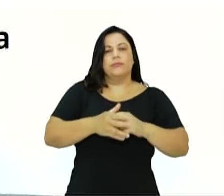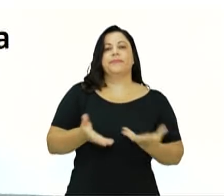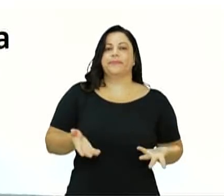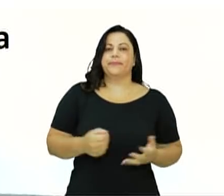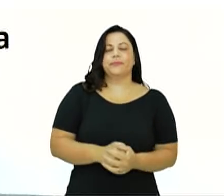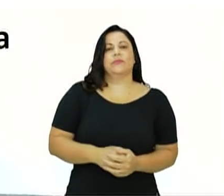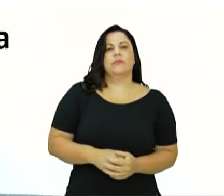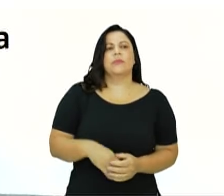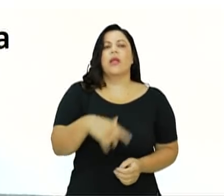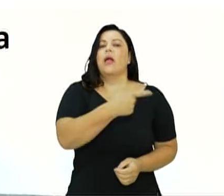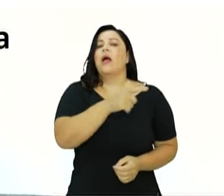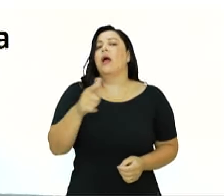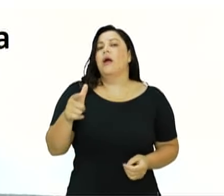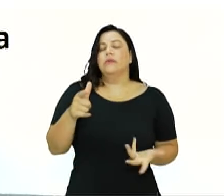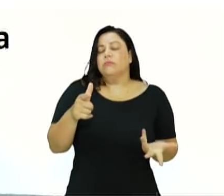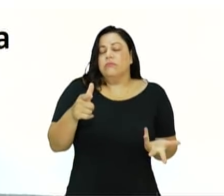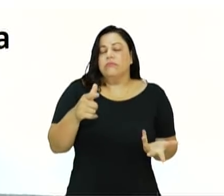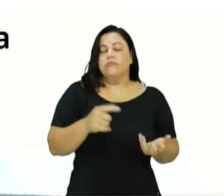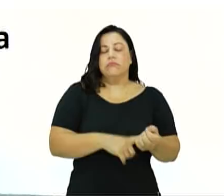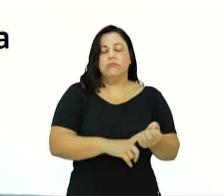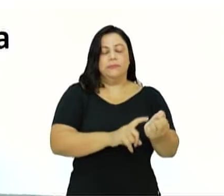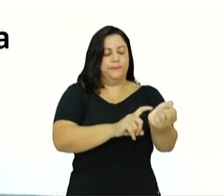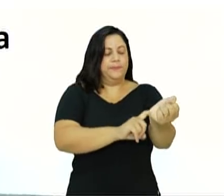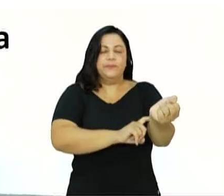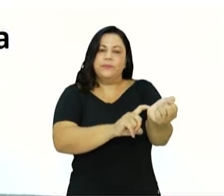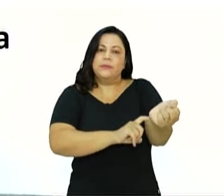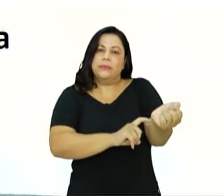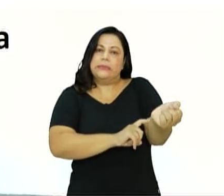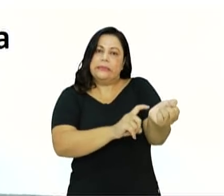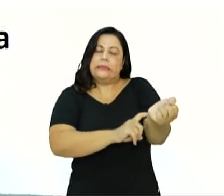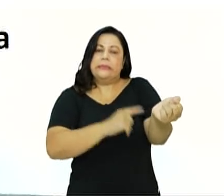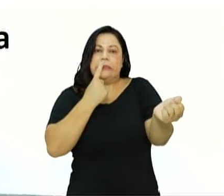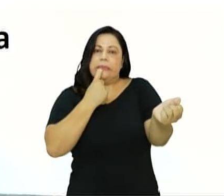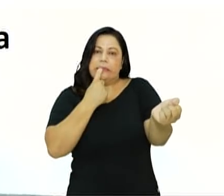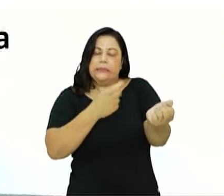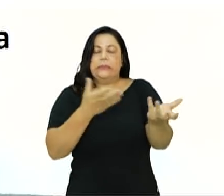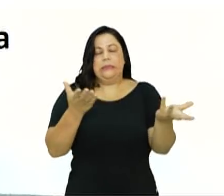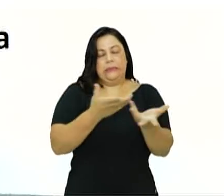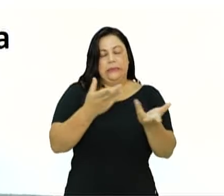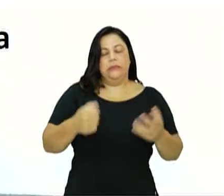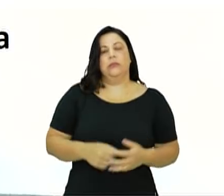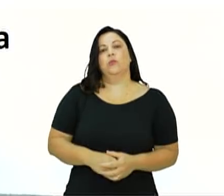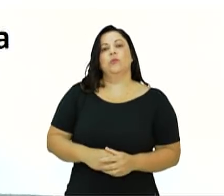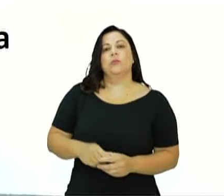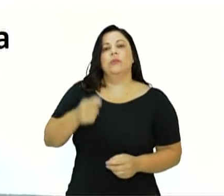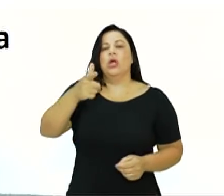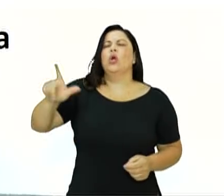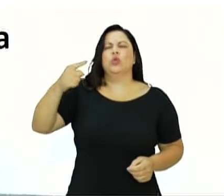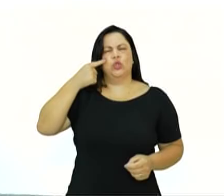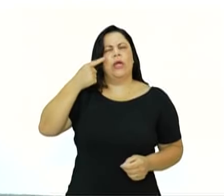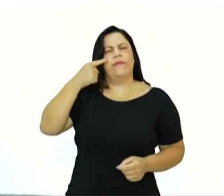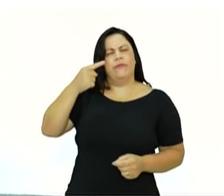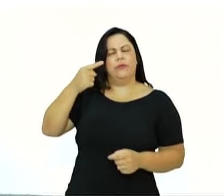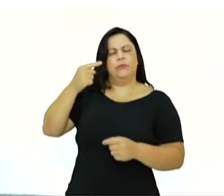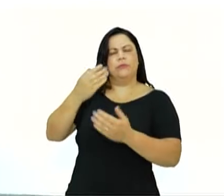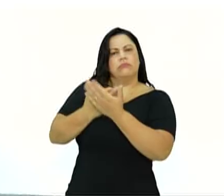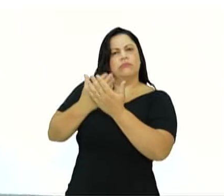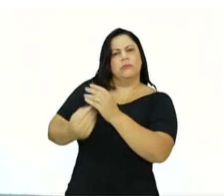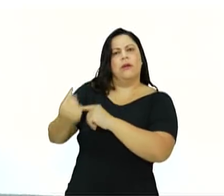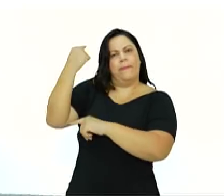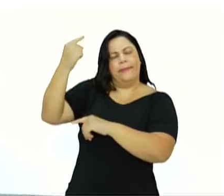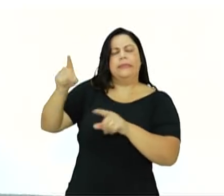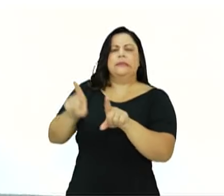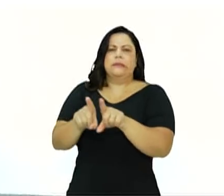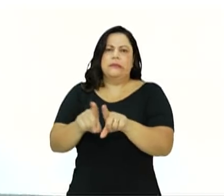apresenta vasos sanguíneos ou linfáticos. Então, assim, ele é alimentado pelos tecidos subjacentes que nós já vimos em outra aula também, né?